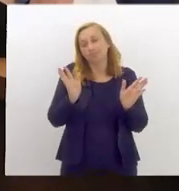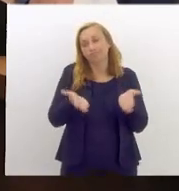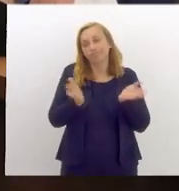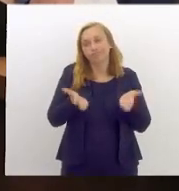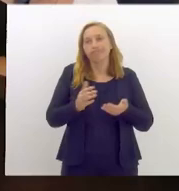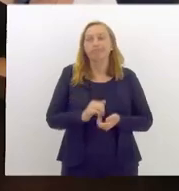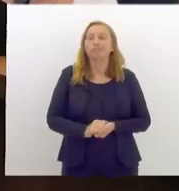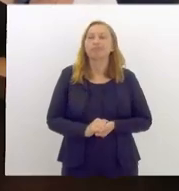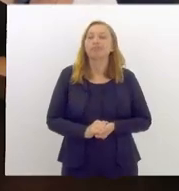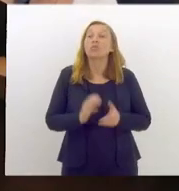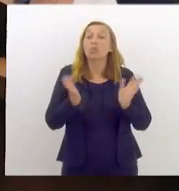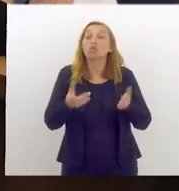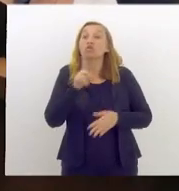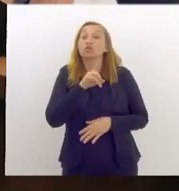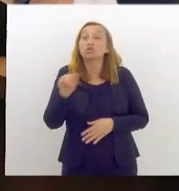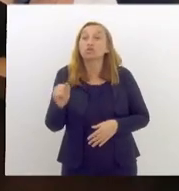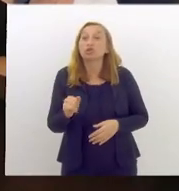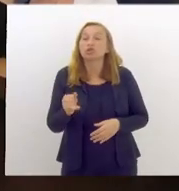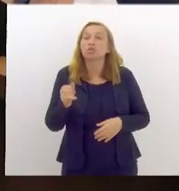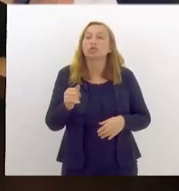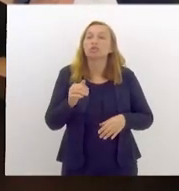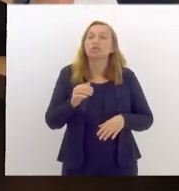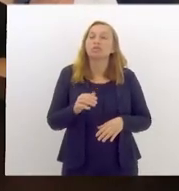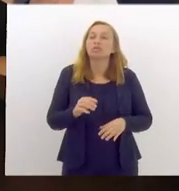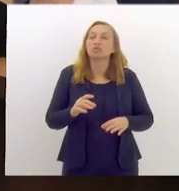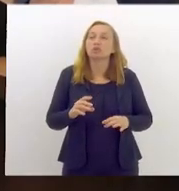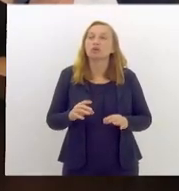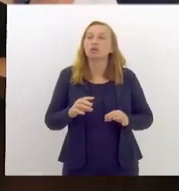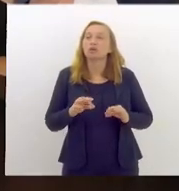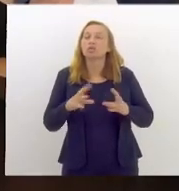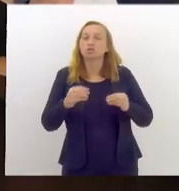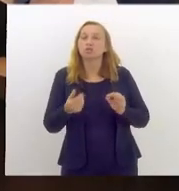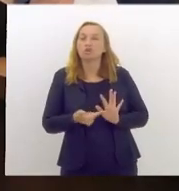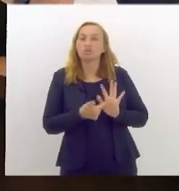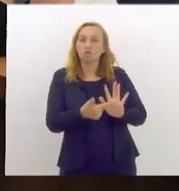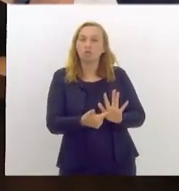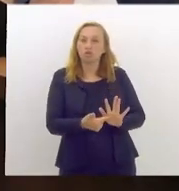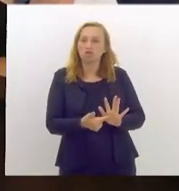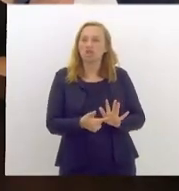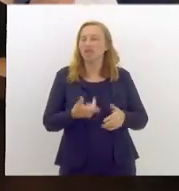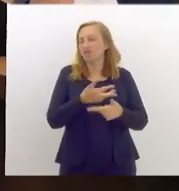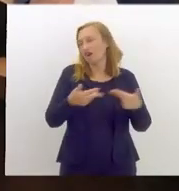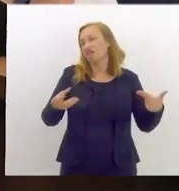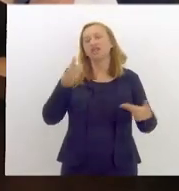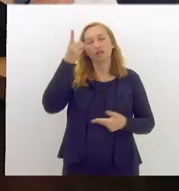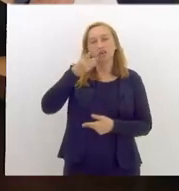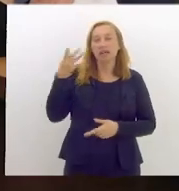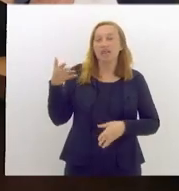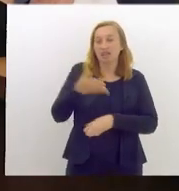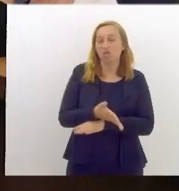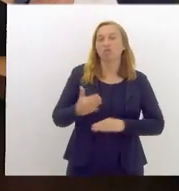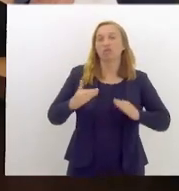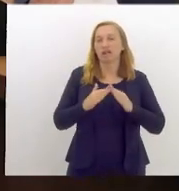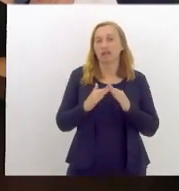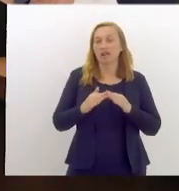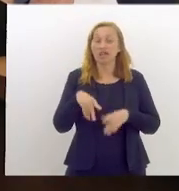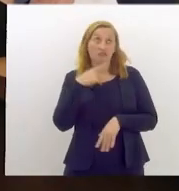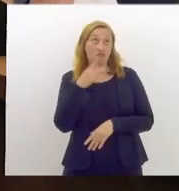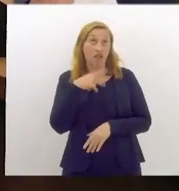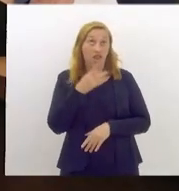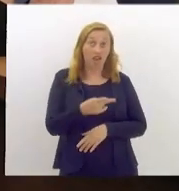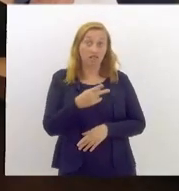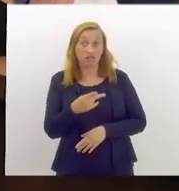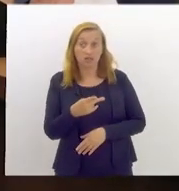hoje é um dia onde máscaras estão caindo nessa Assembleia que é muito Deputado que entrou nessa casa dizendo